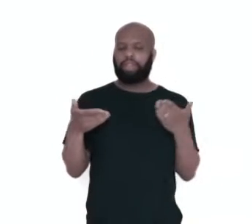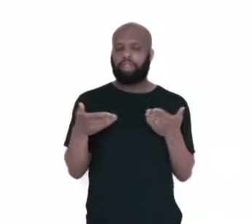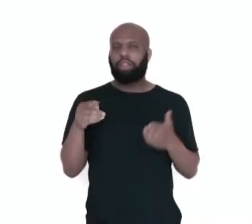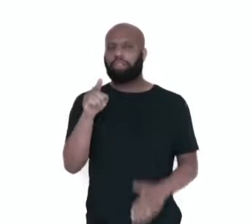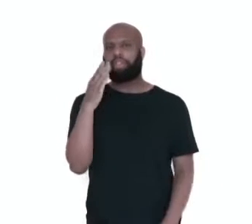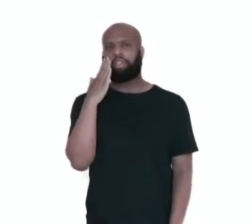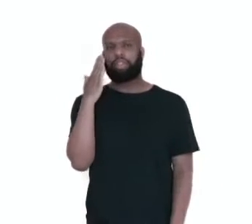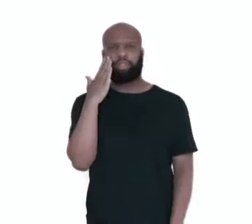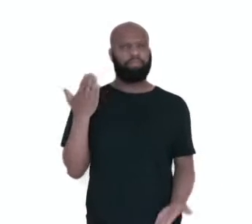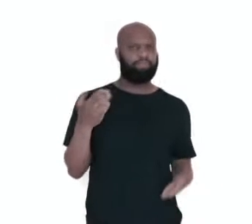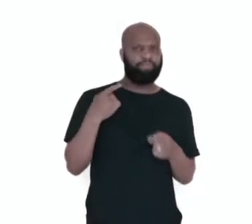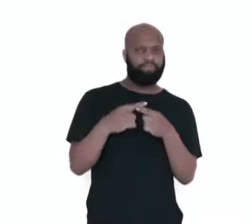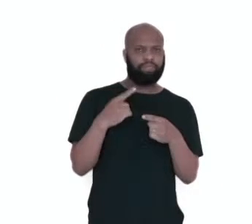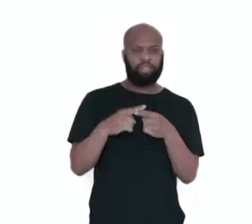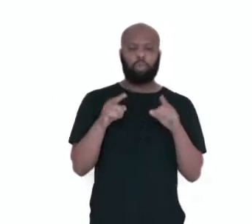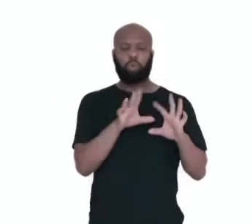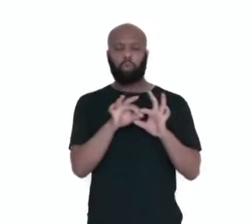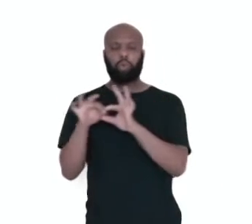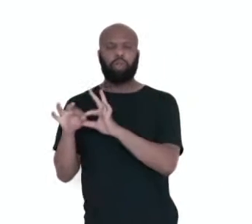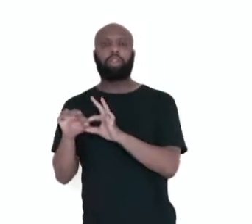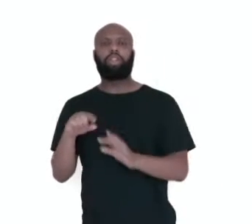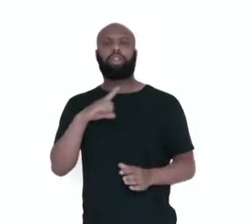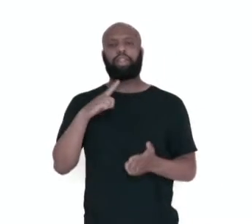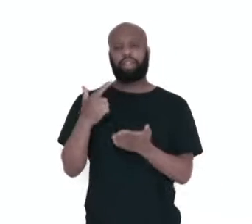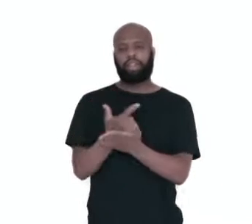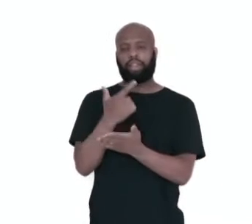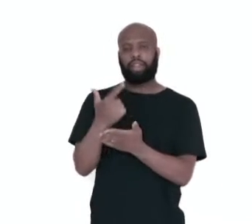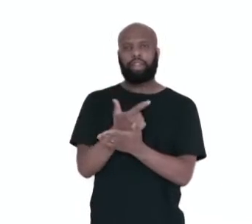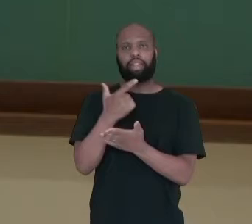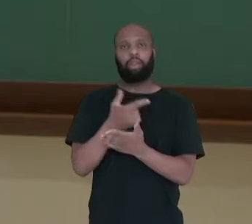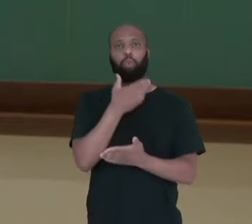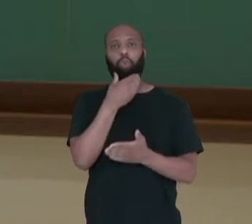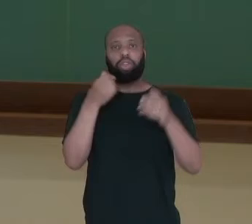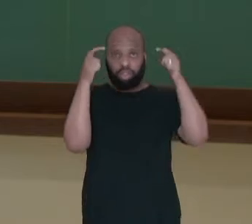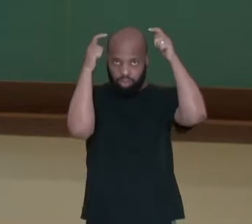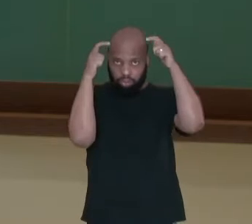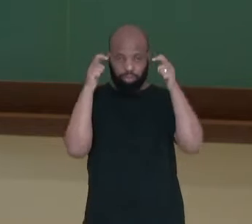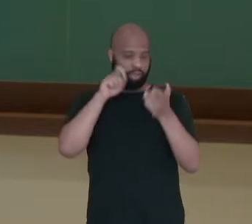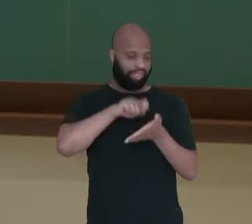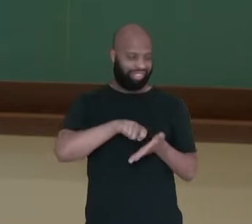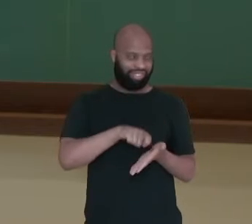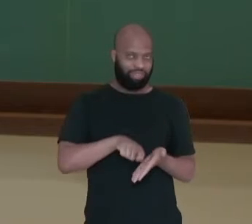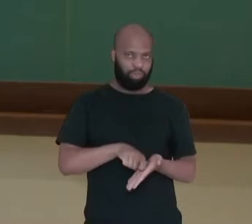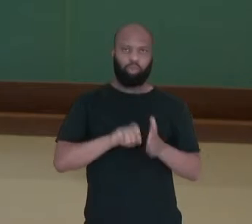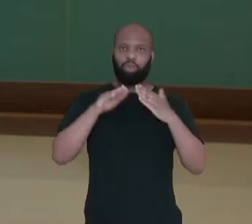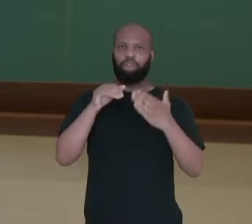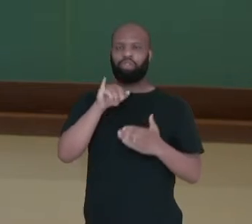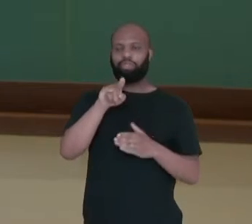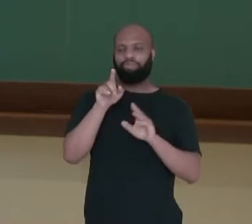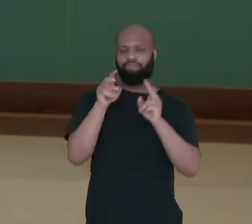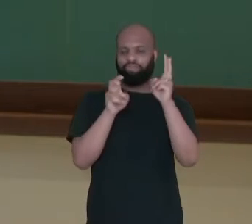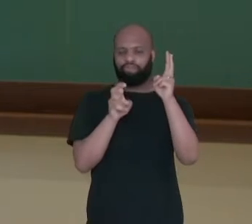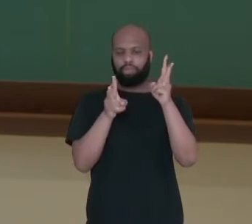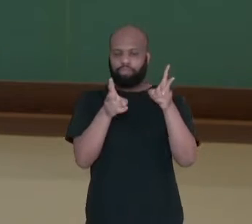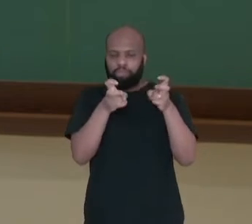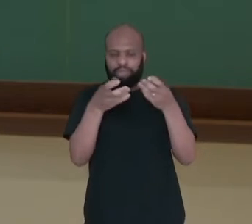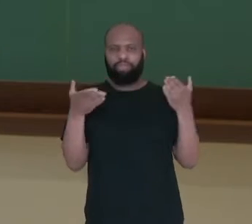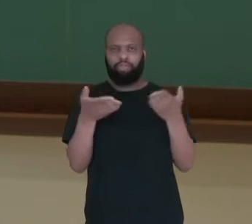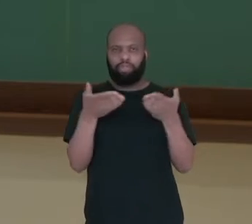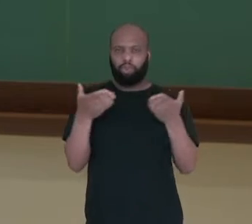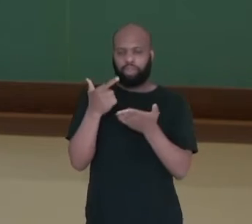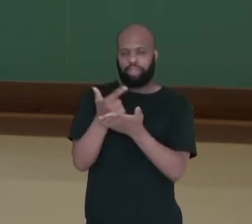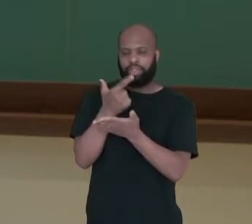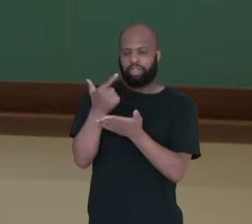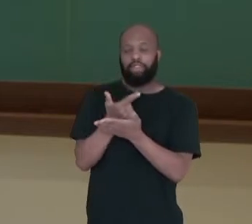quê? Em que contexto a obra O Príncipe foi escrita? Então, se vocês repararem bem, né, essa obra,